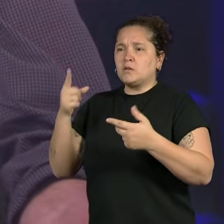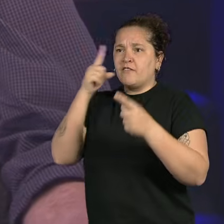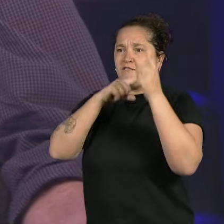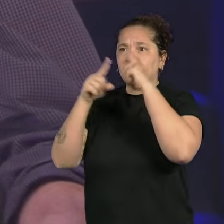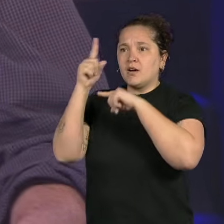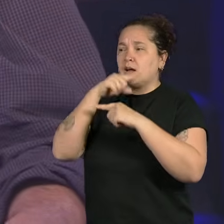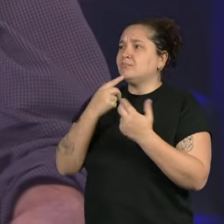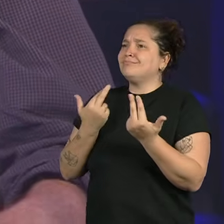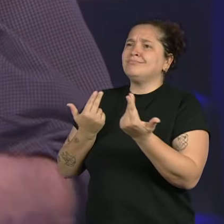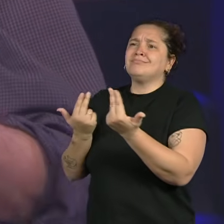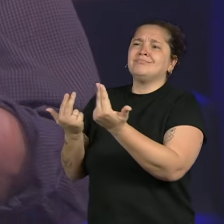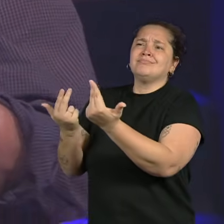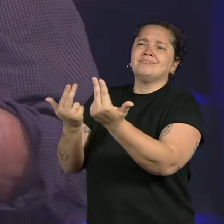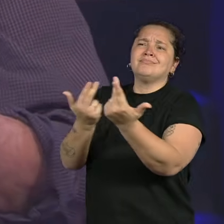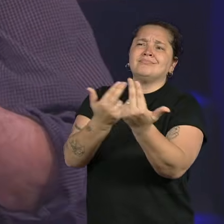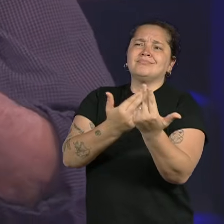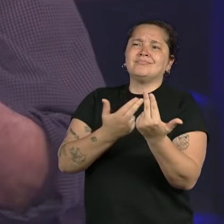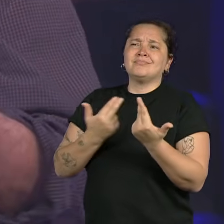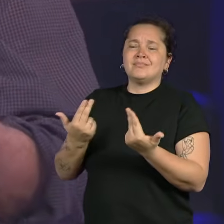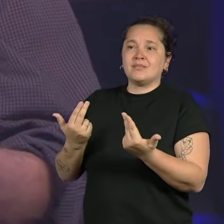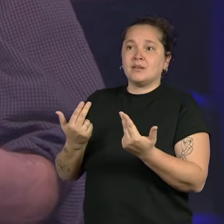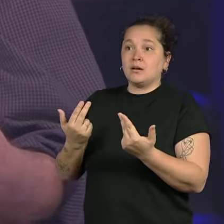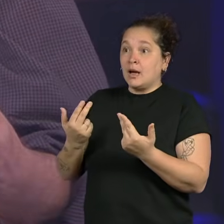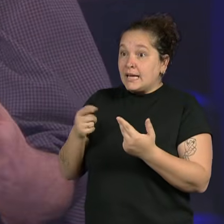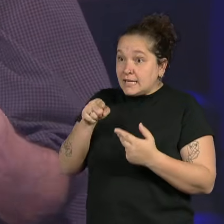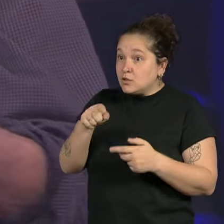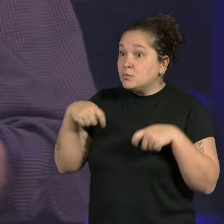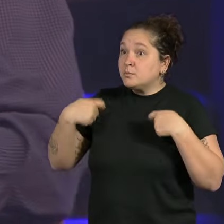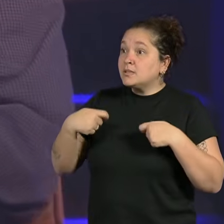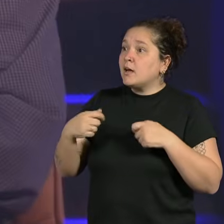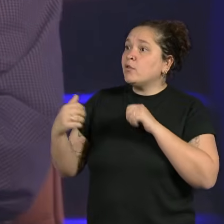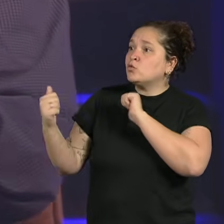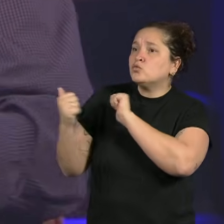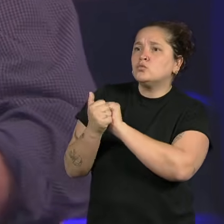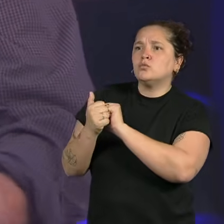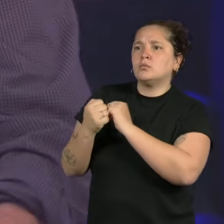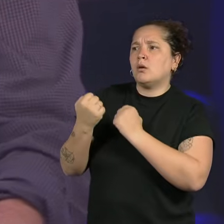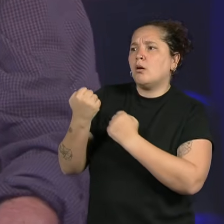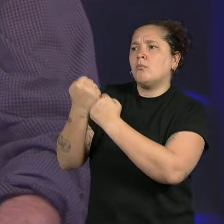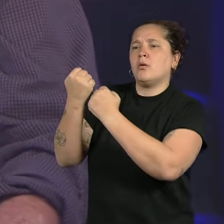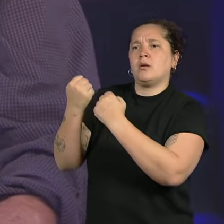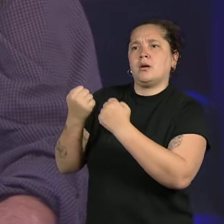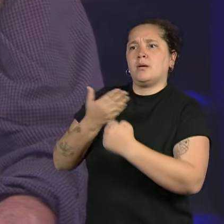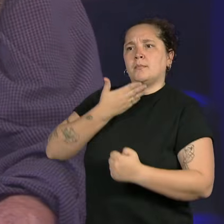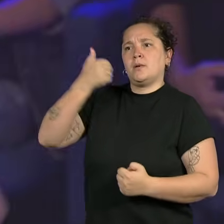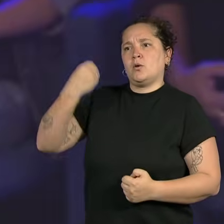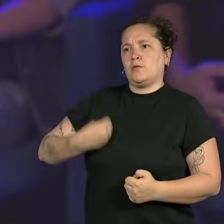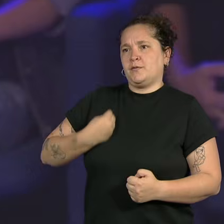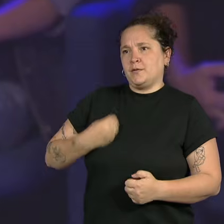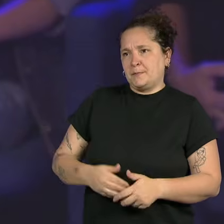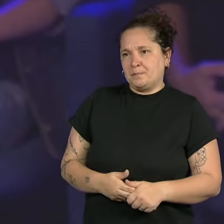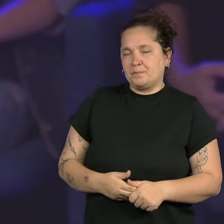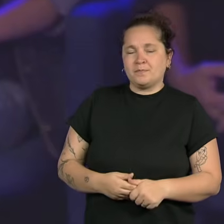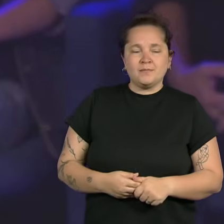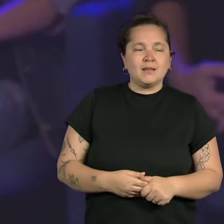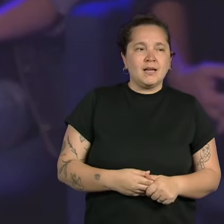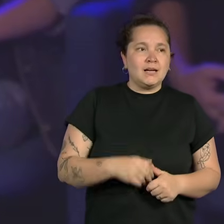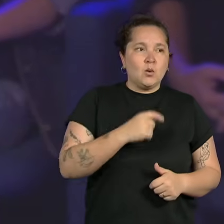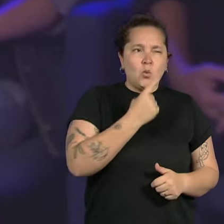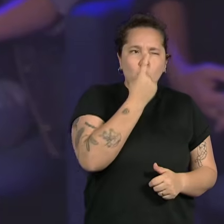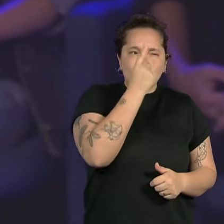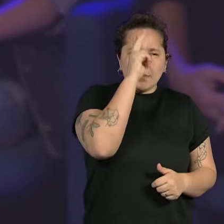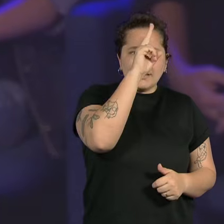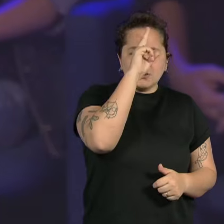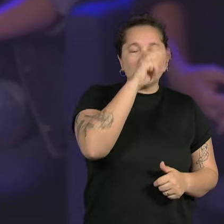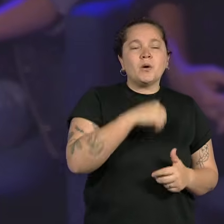todo mundo, né? Por que não a gente se encontra para viver melhor e não para destruir o outro, né? Tem uma história que é real, que aconteceu